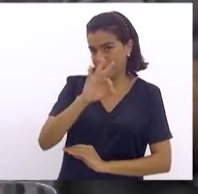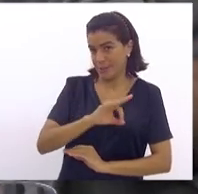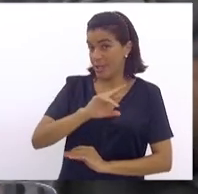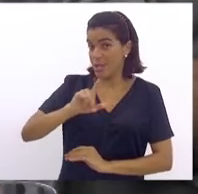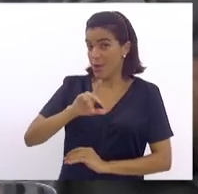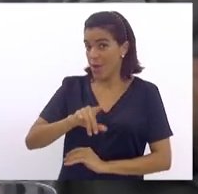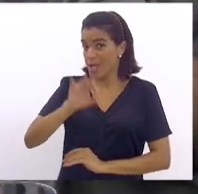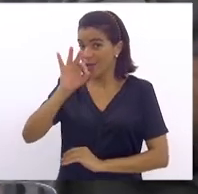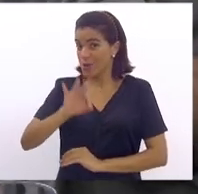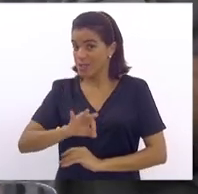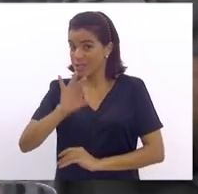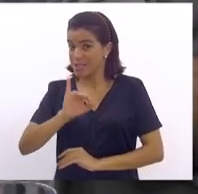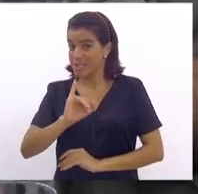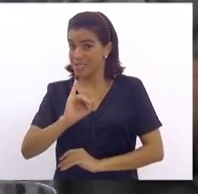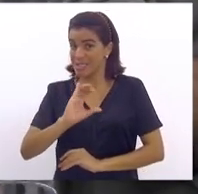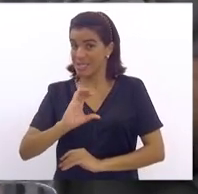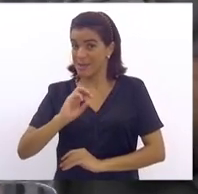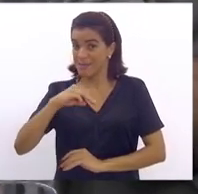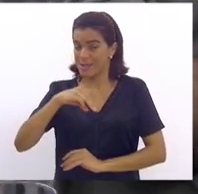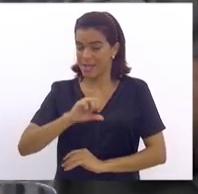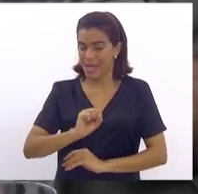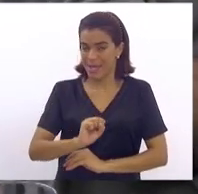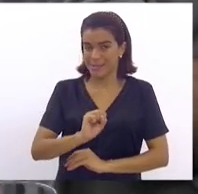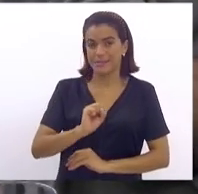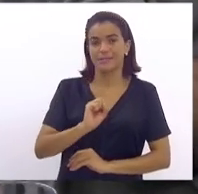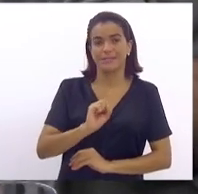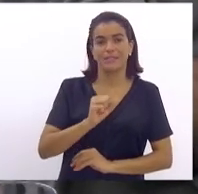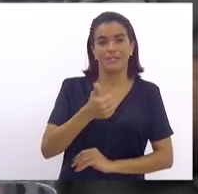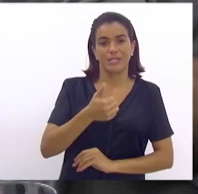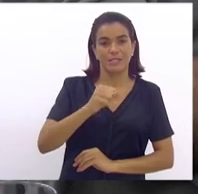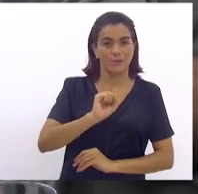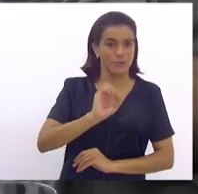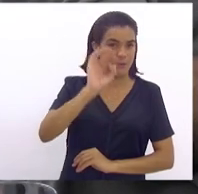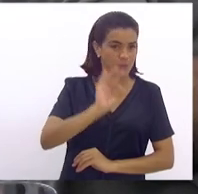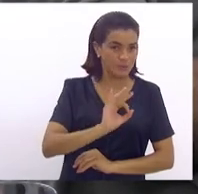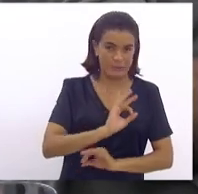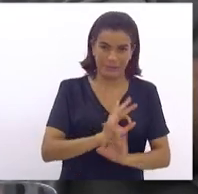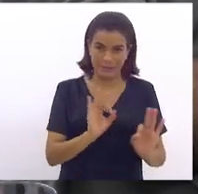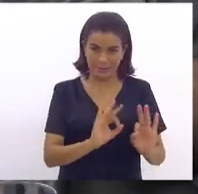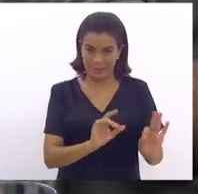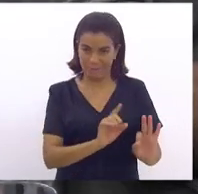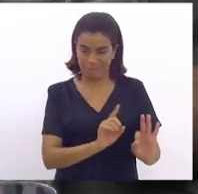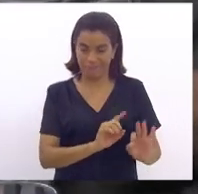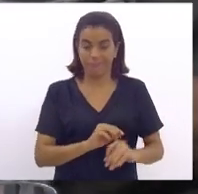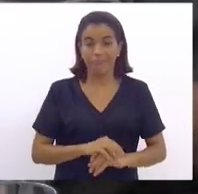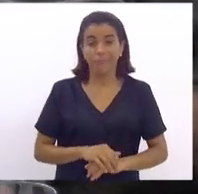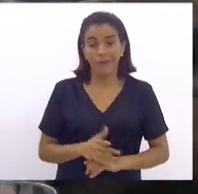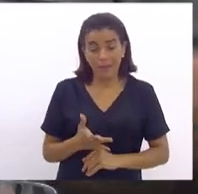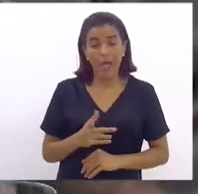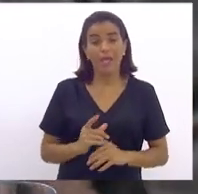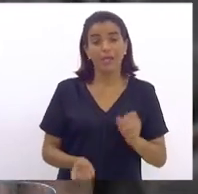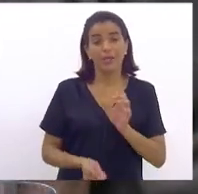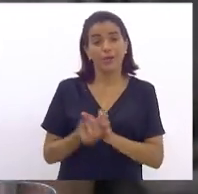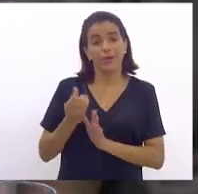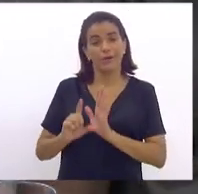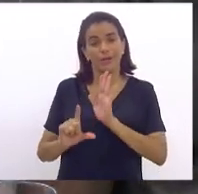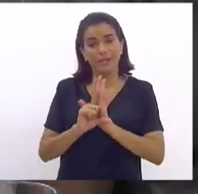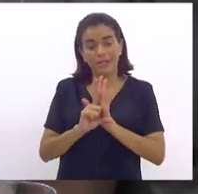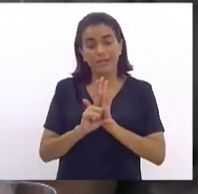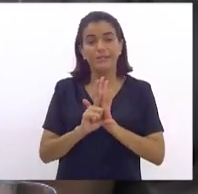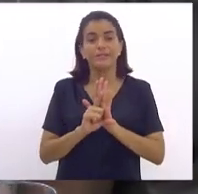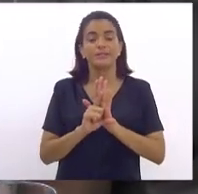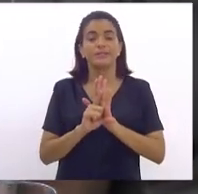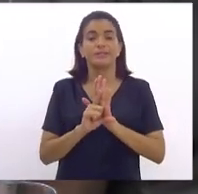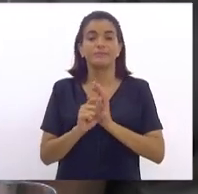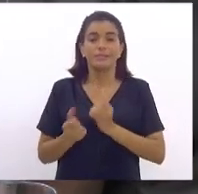alíquota do ICMS nosso, que é 18 mais 2. Bom, então, foi feita essa lei e deu